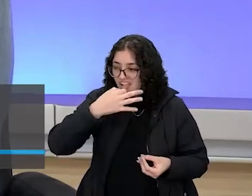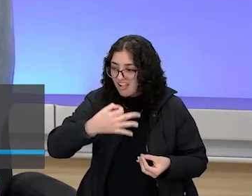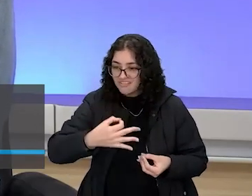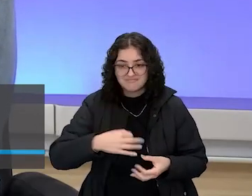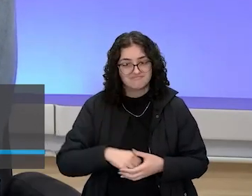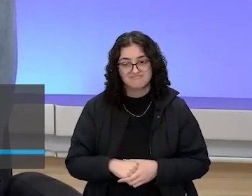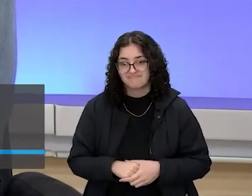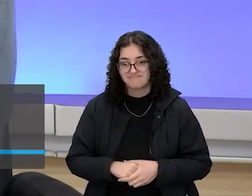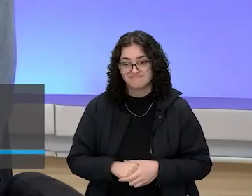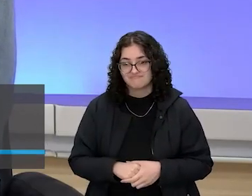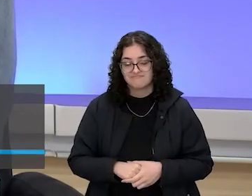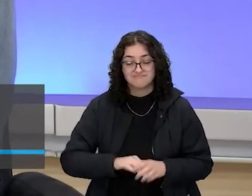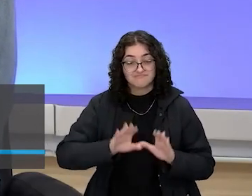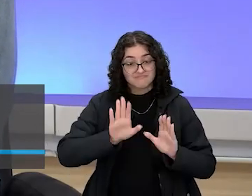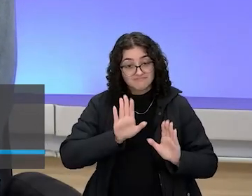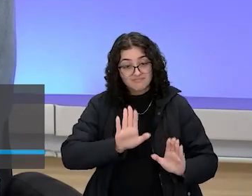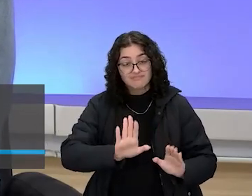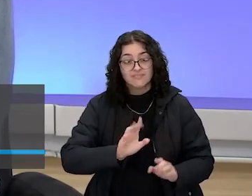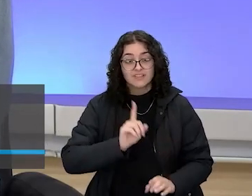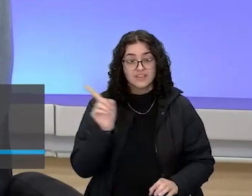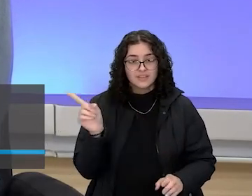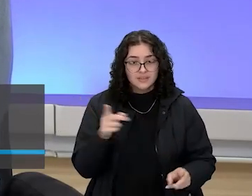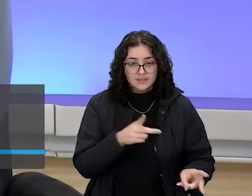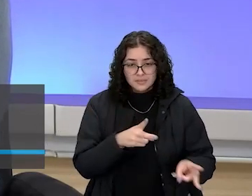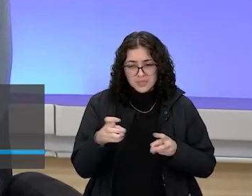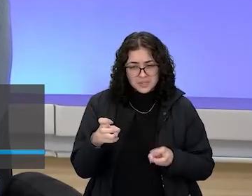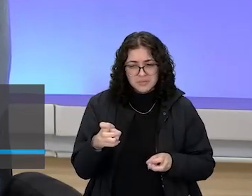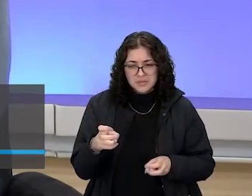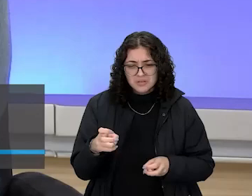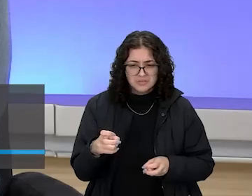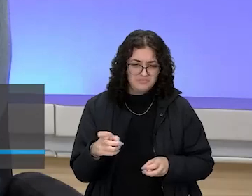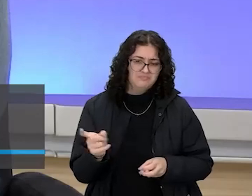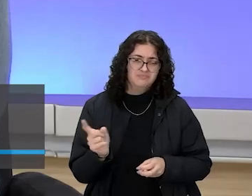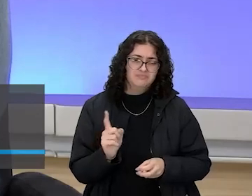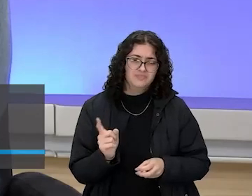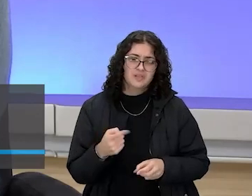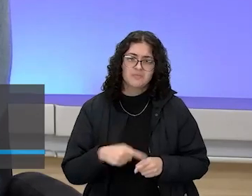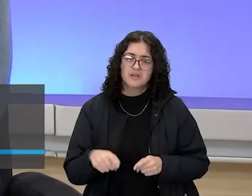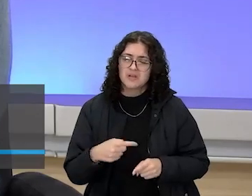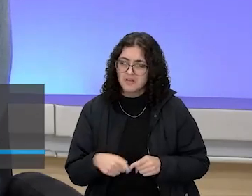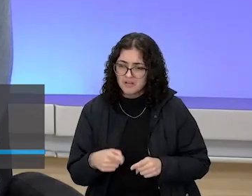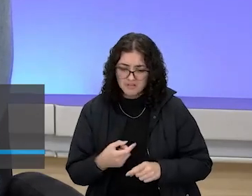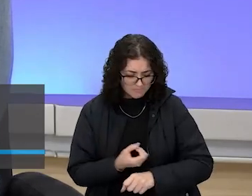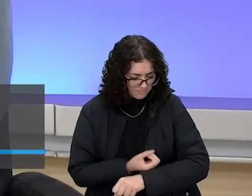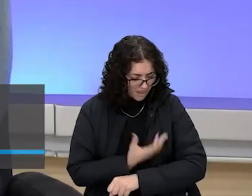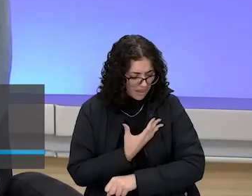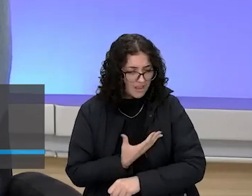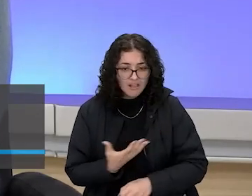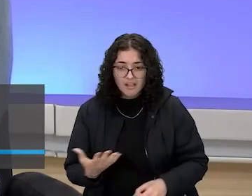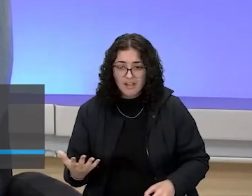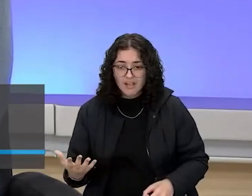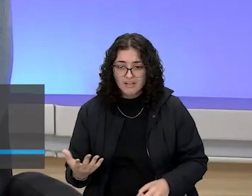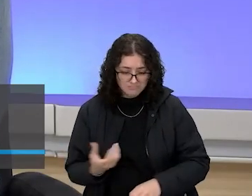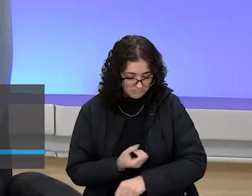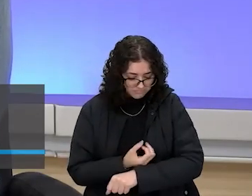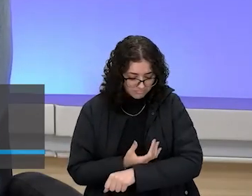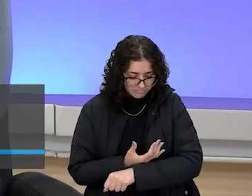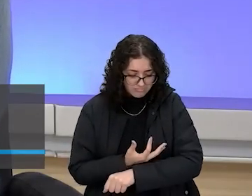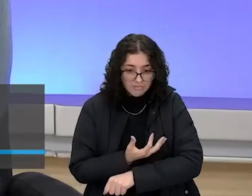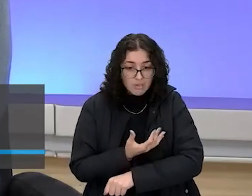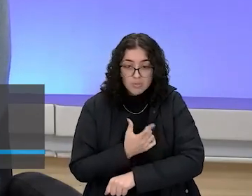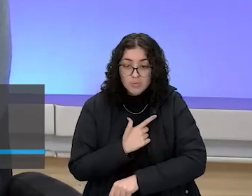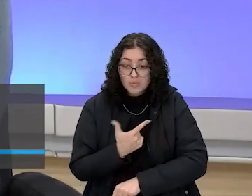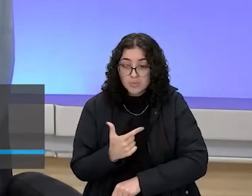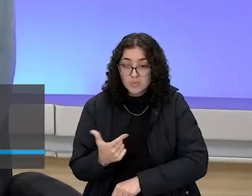respeito. Mas ele percebeu que não estava, qual foi o primeiro problema? Ele viu que não brotava, não tinha morangos, e